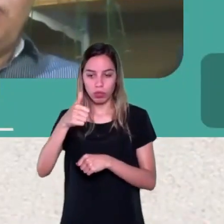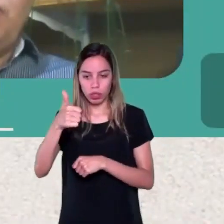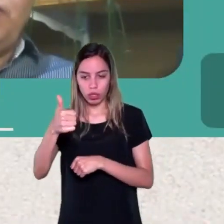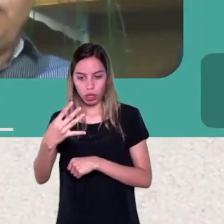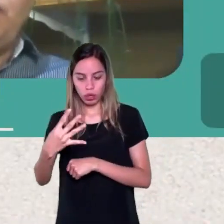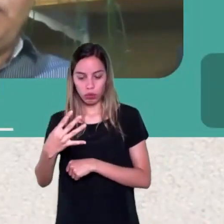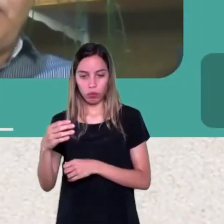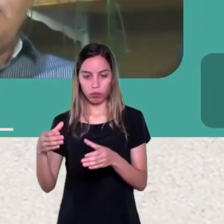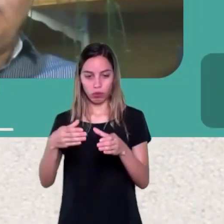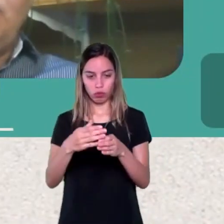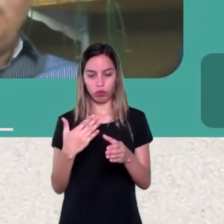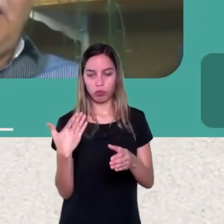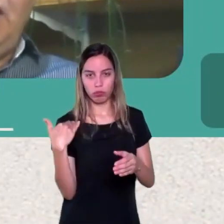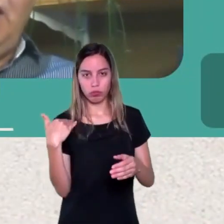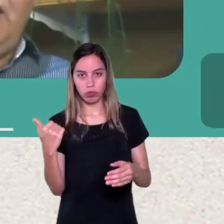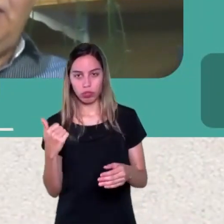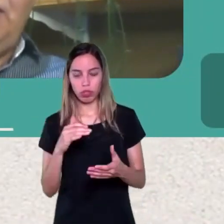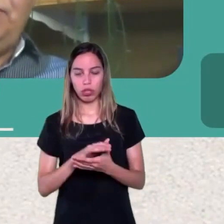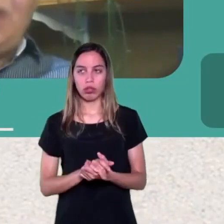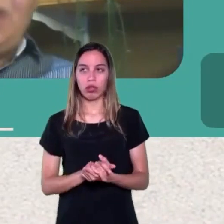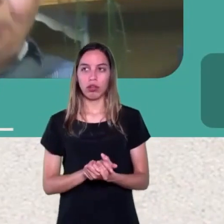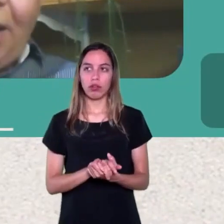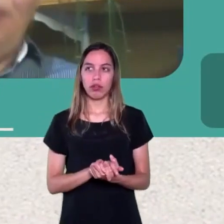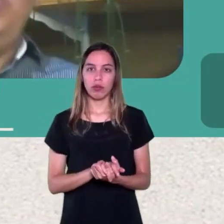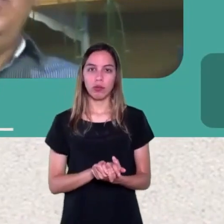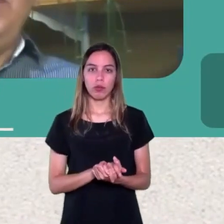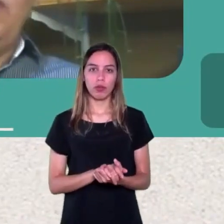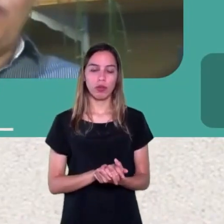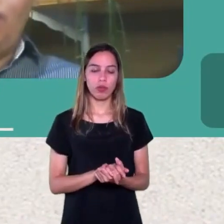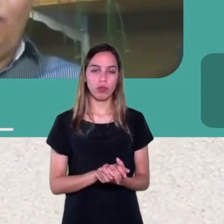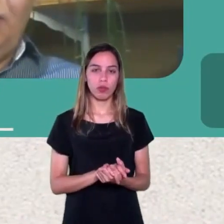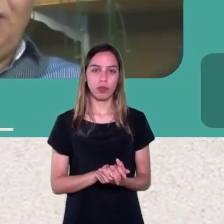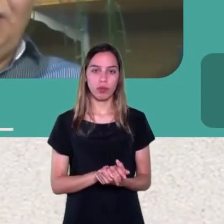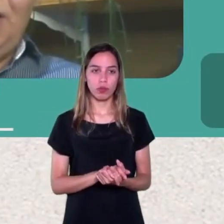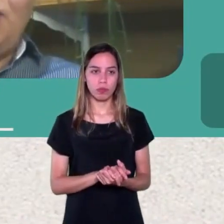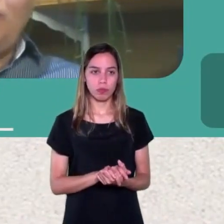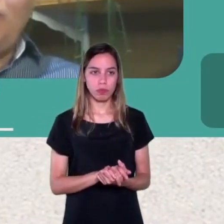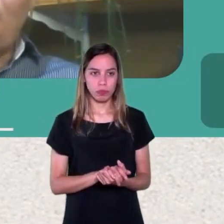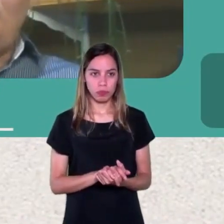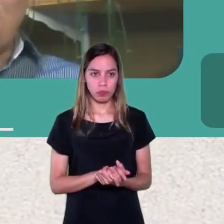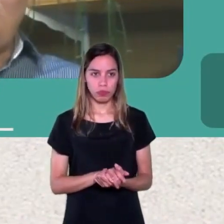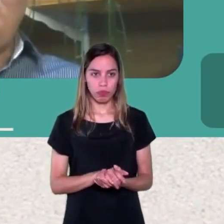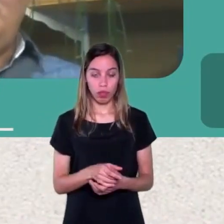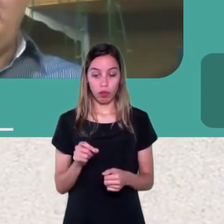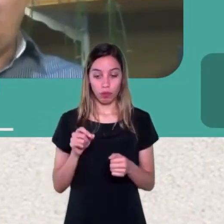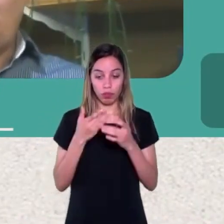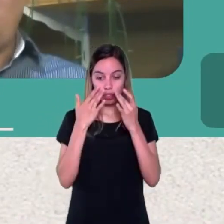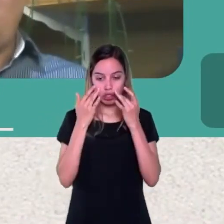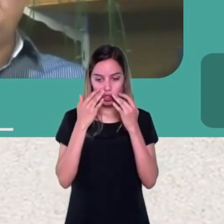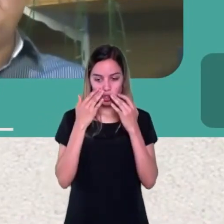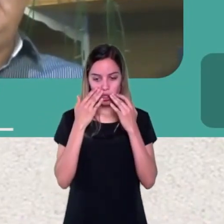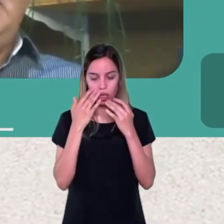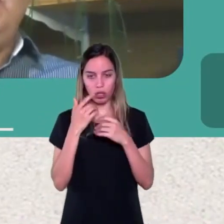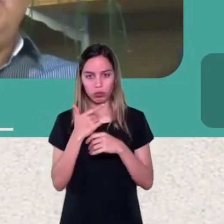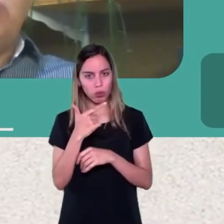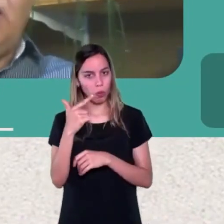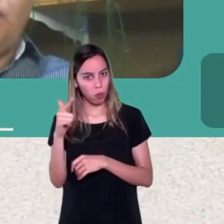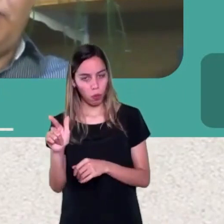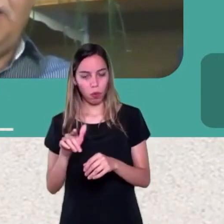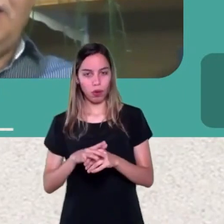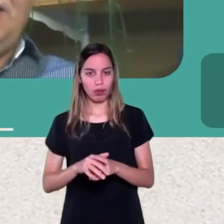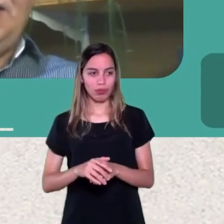para a gente montar um espetáculo Macbeth, do Ionesco, que é uma versão interessante aí